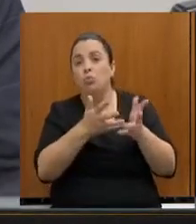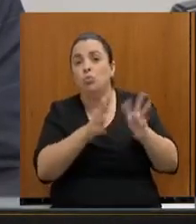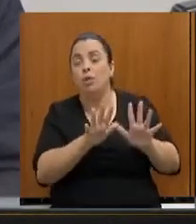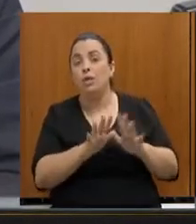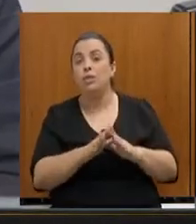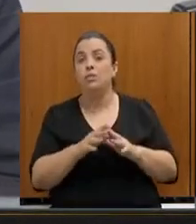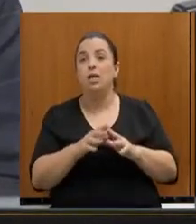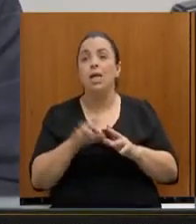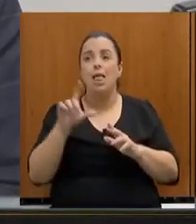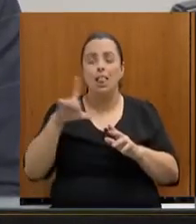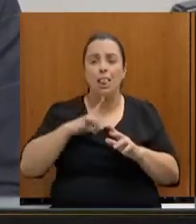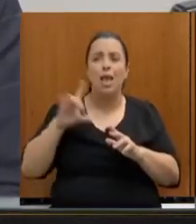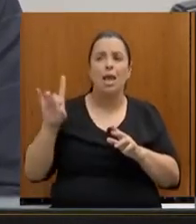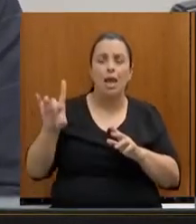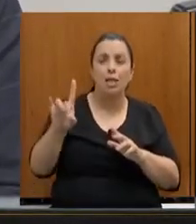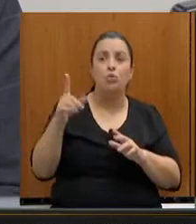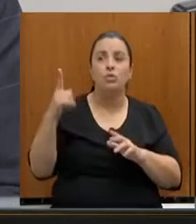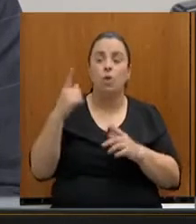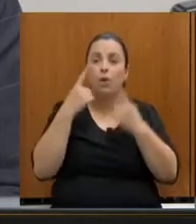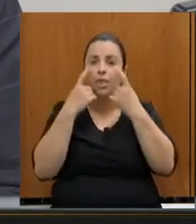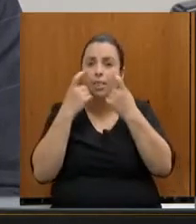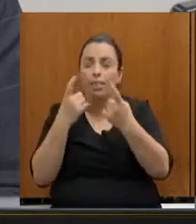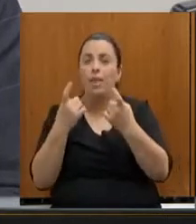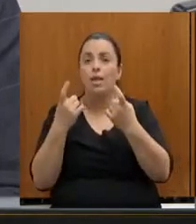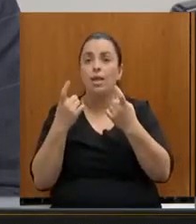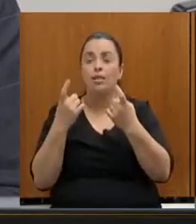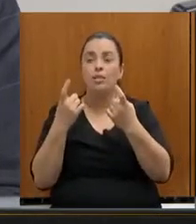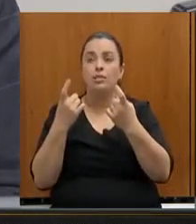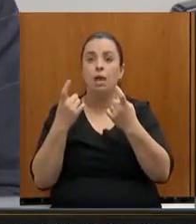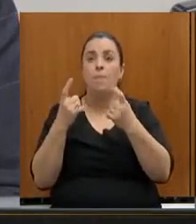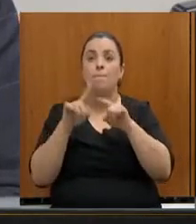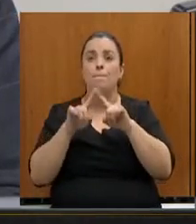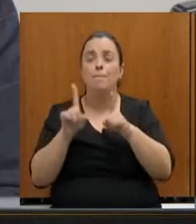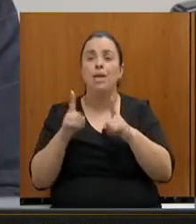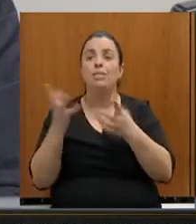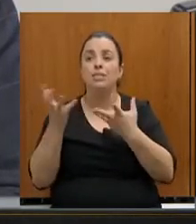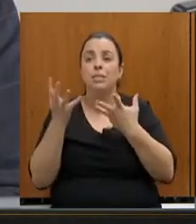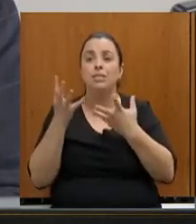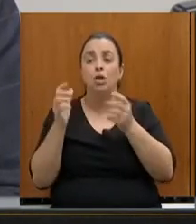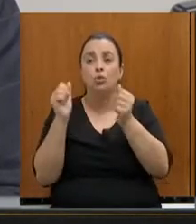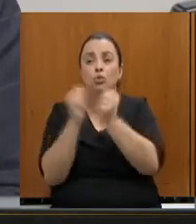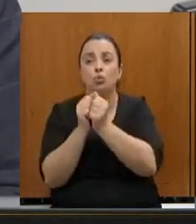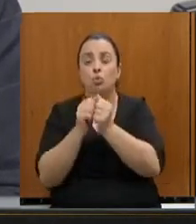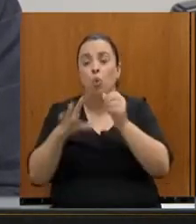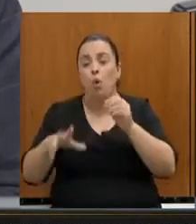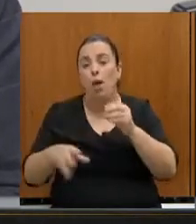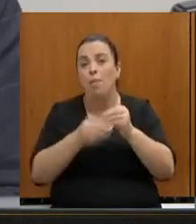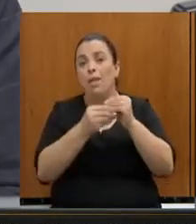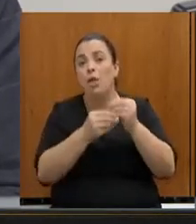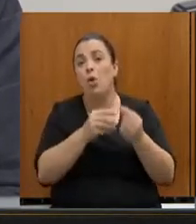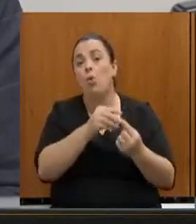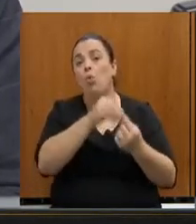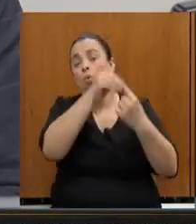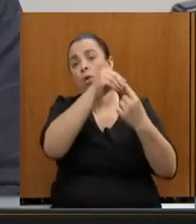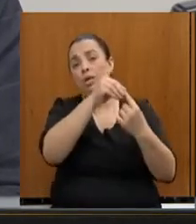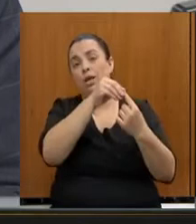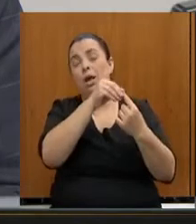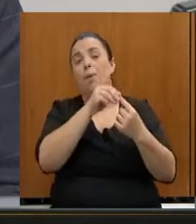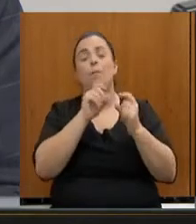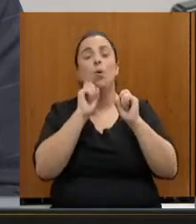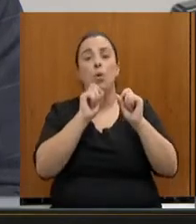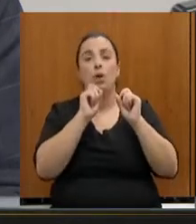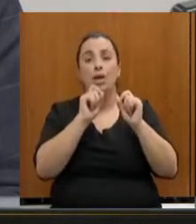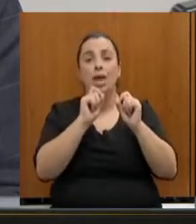suas bases eleitorais para fazer uma Emenda única e brigar para que a forma de transferência seja